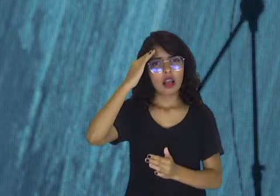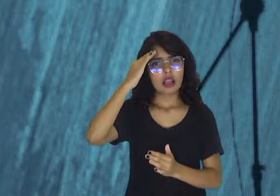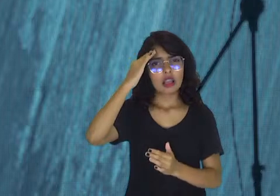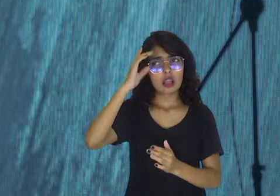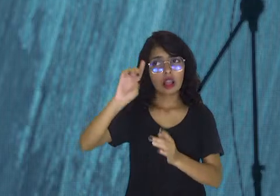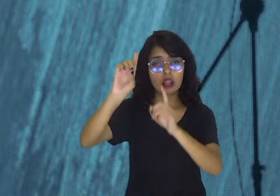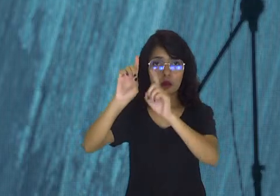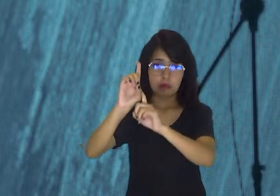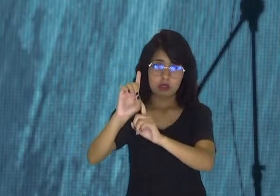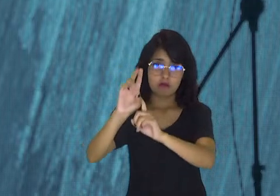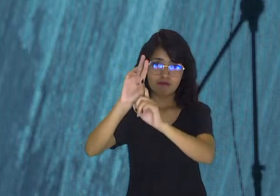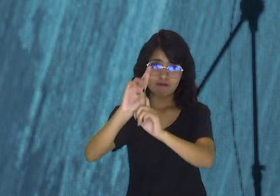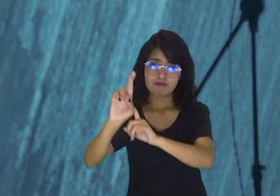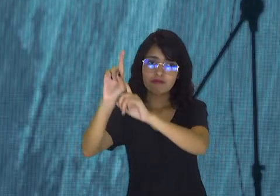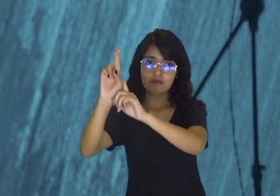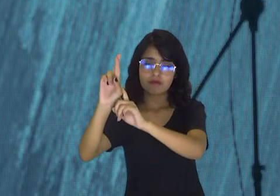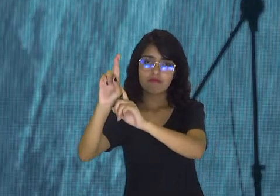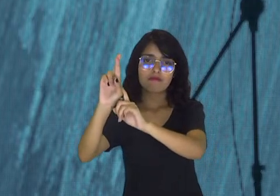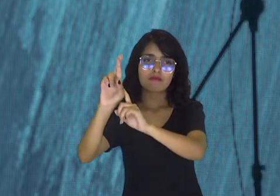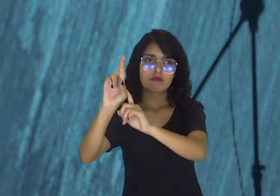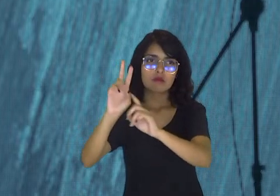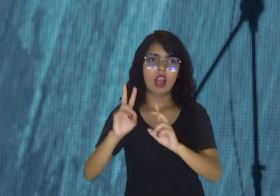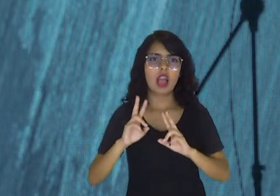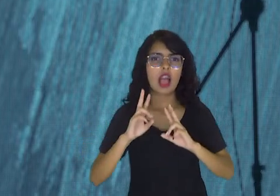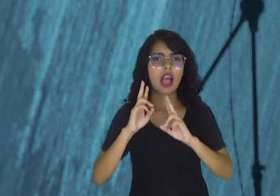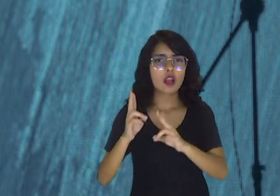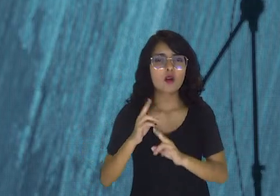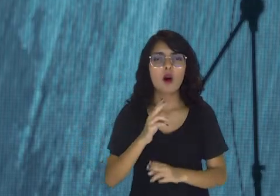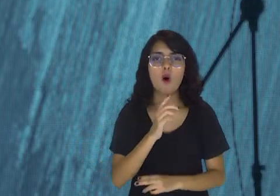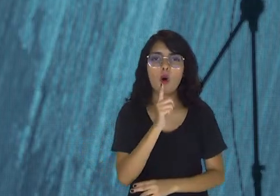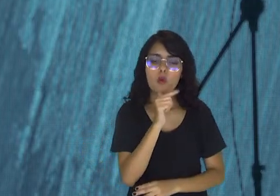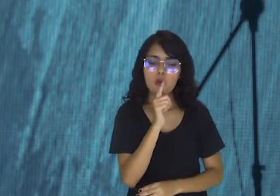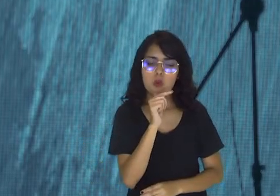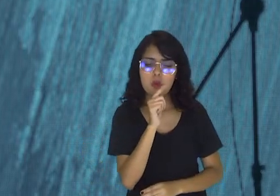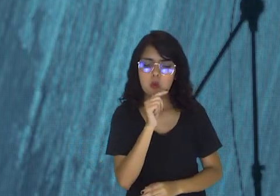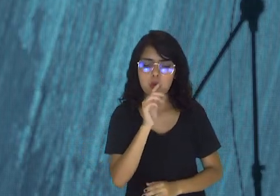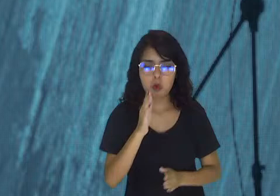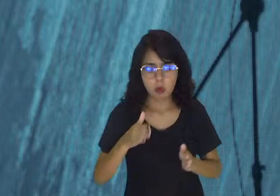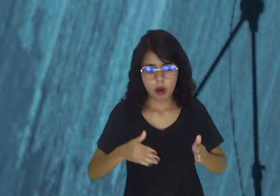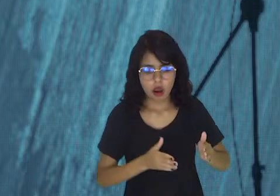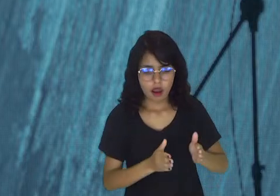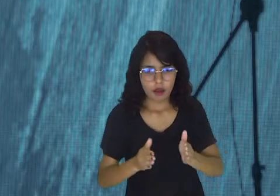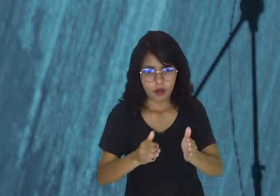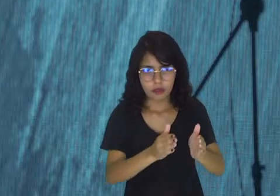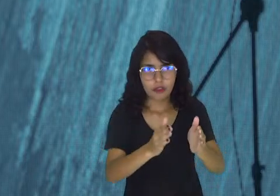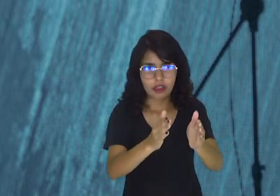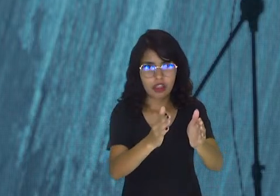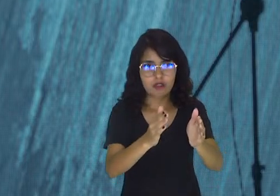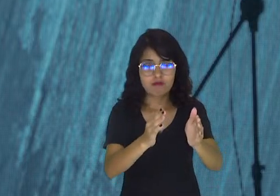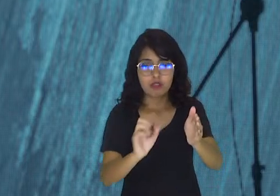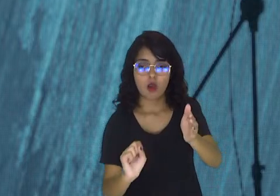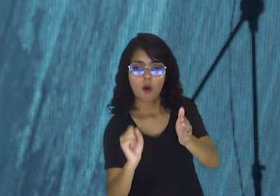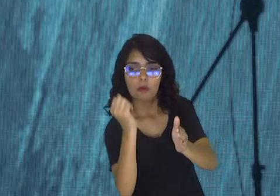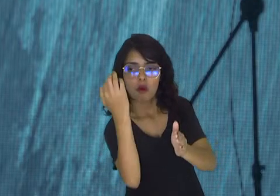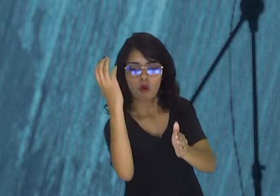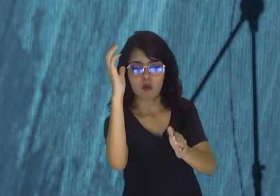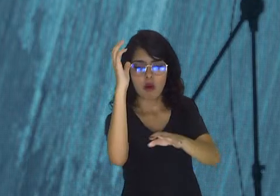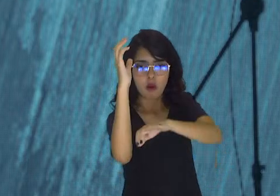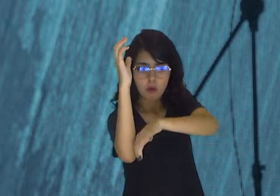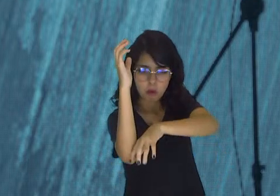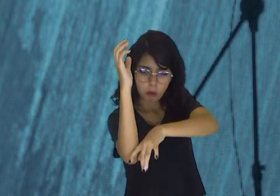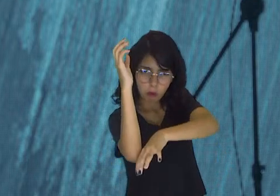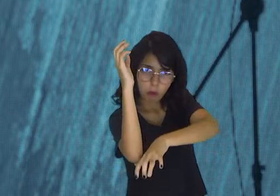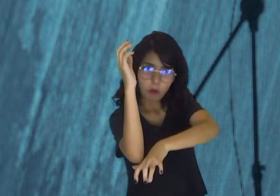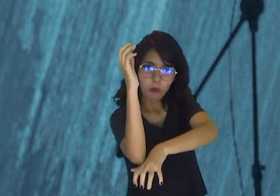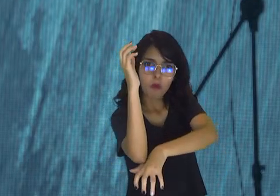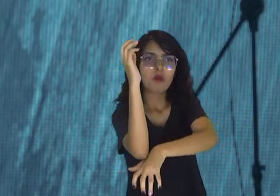plantas plantadas às margens de um rio, cujas raízes alcançam águas profundas. De